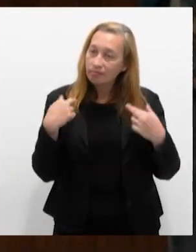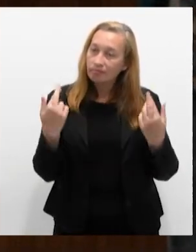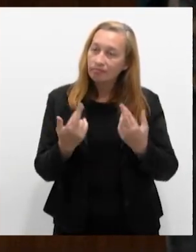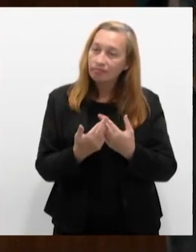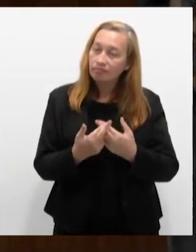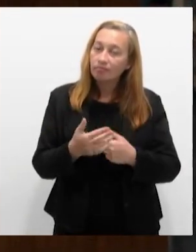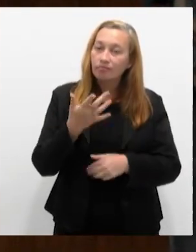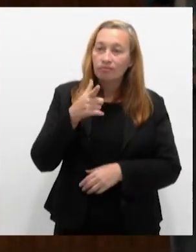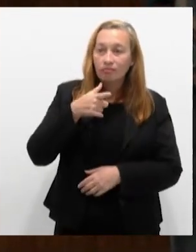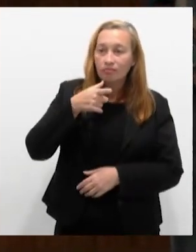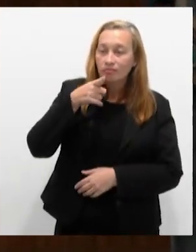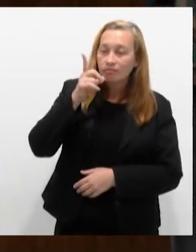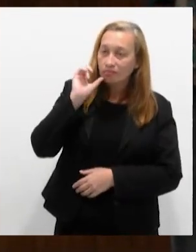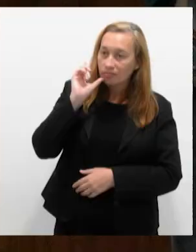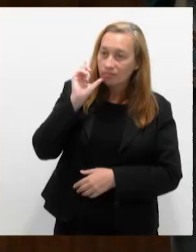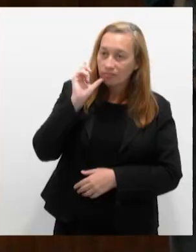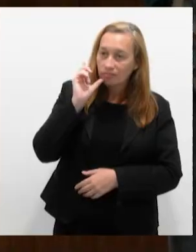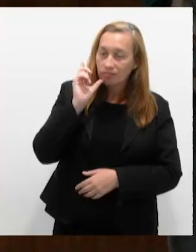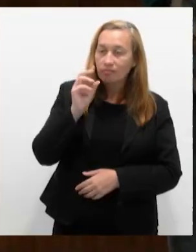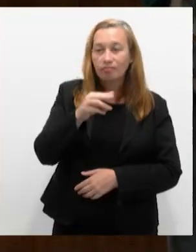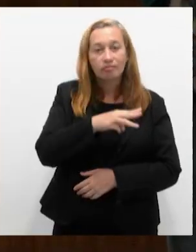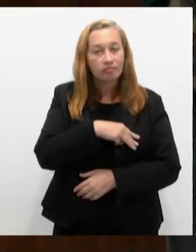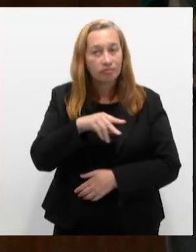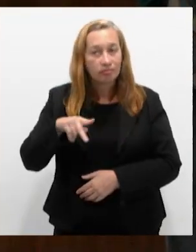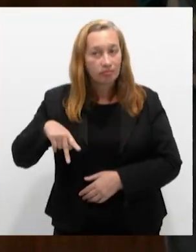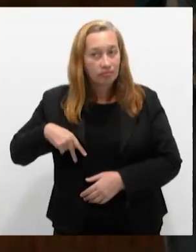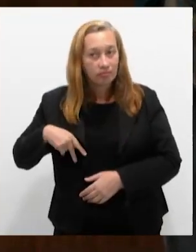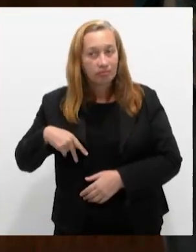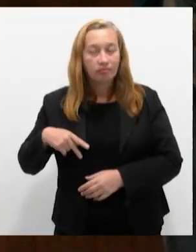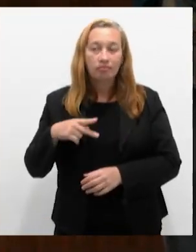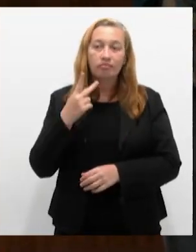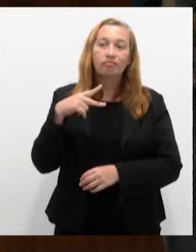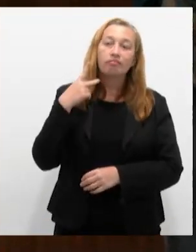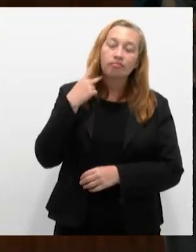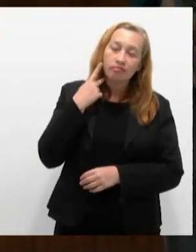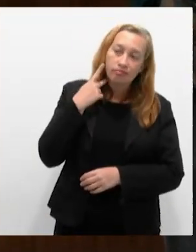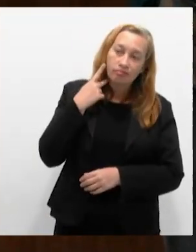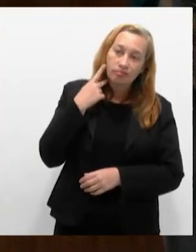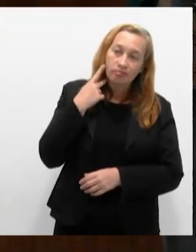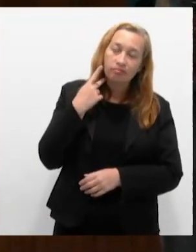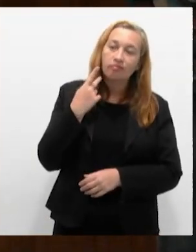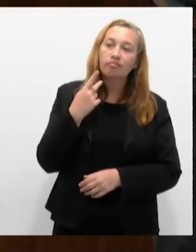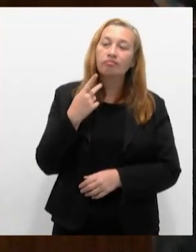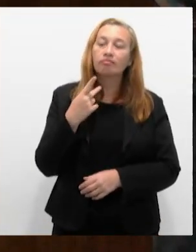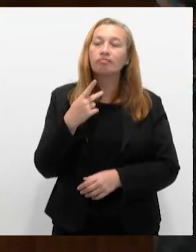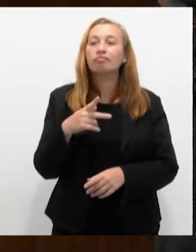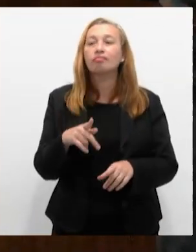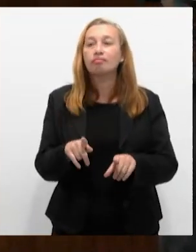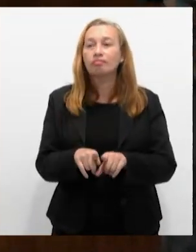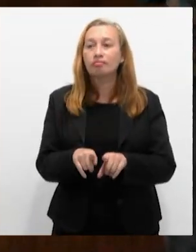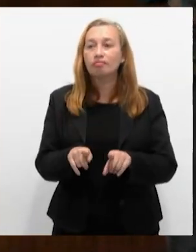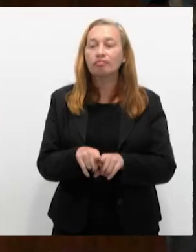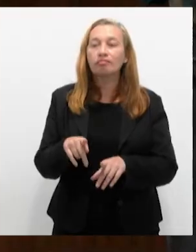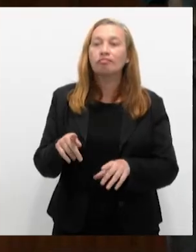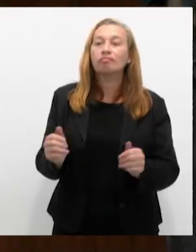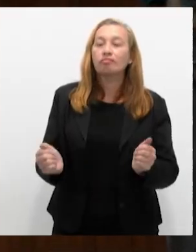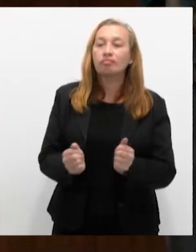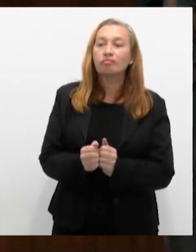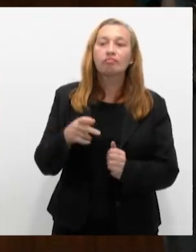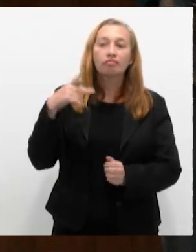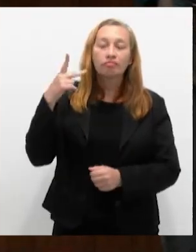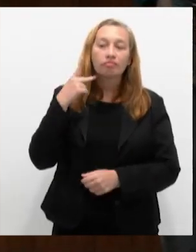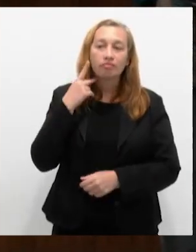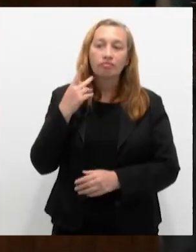ontem entre o Ministério Público, a Procuradoria, com a presença do procurador da Casa, que